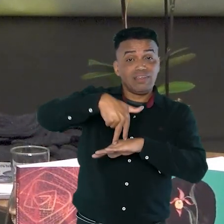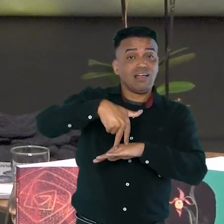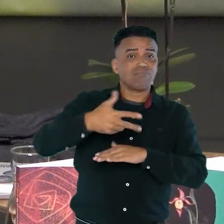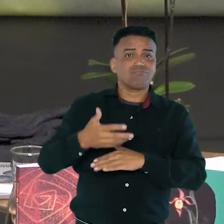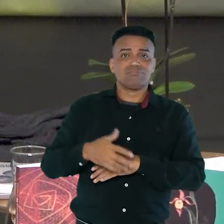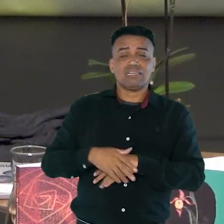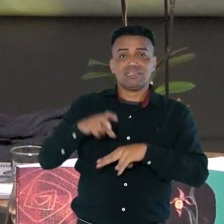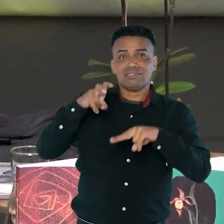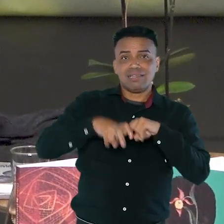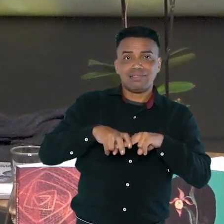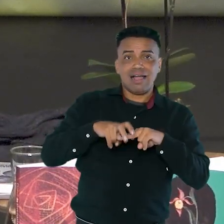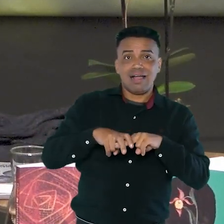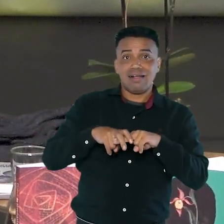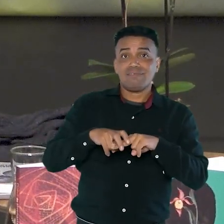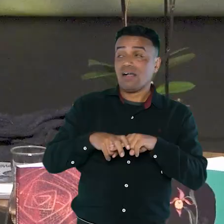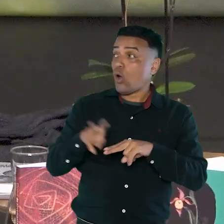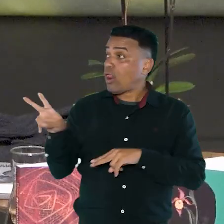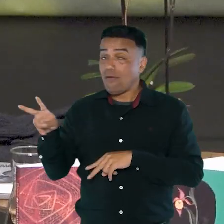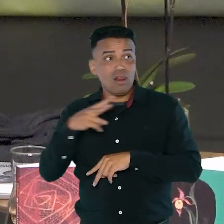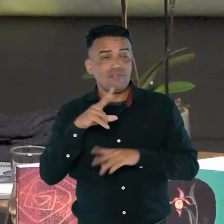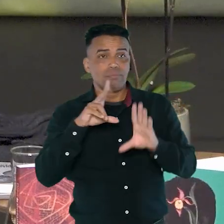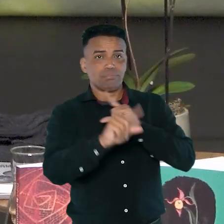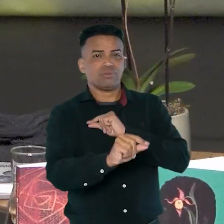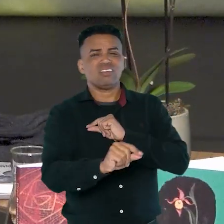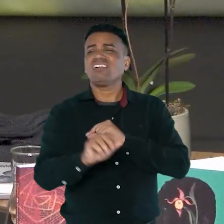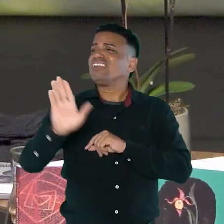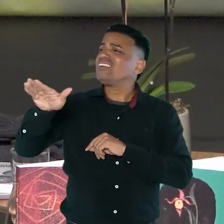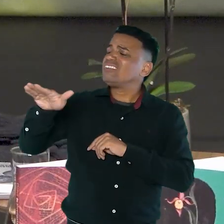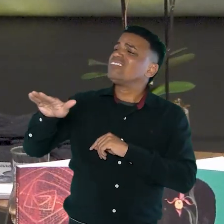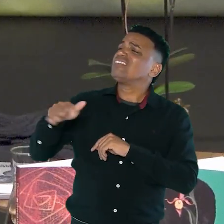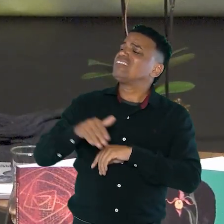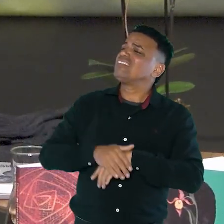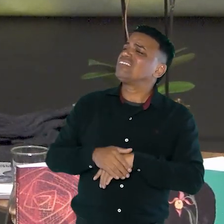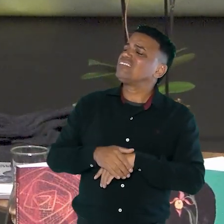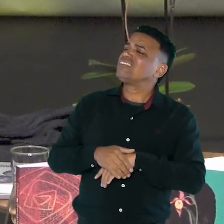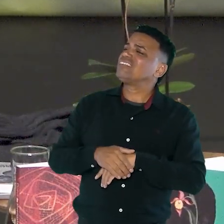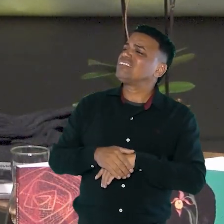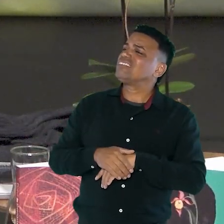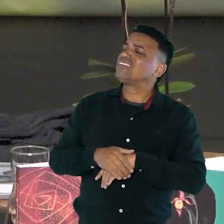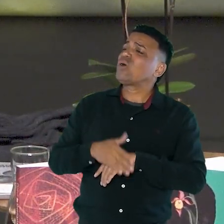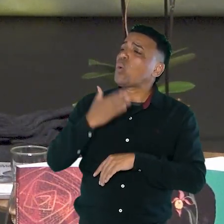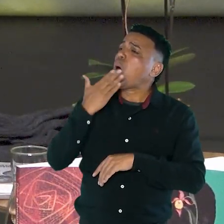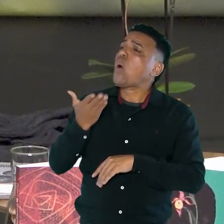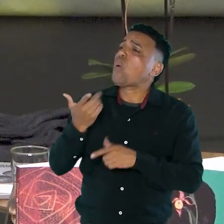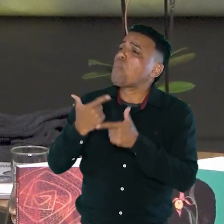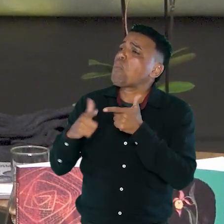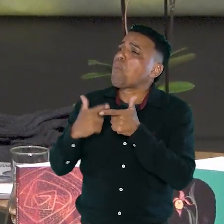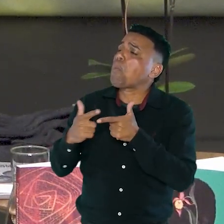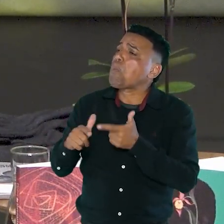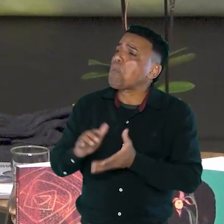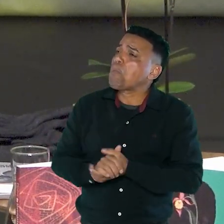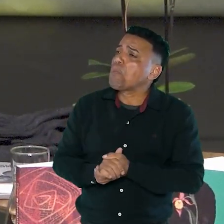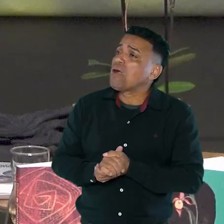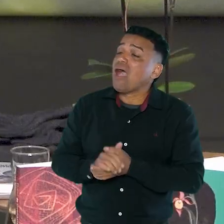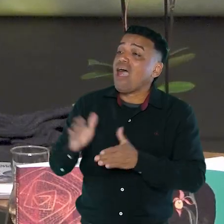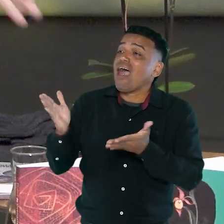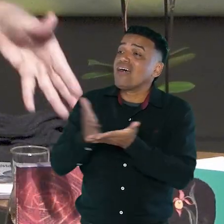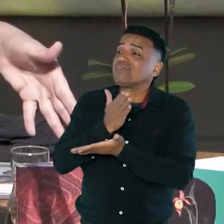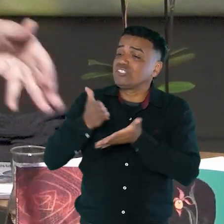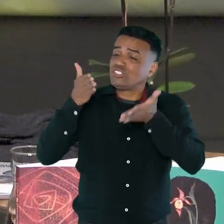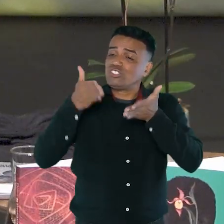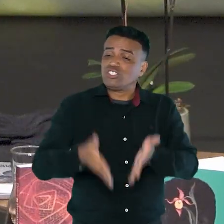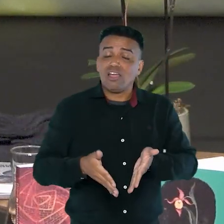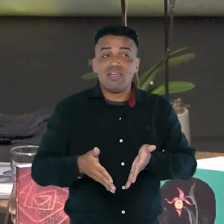ficava conversando. Tinha dia que ele olhava e ia embora. Até que um dia eu falei: Miltinho, qual que é, Miltinho? Às vezes você